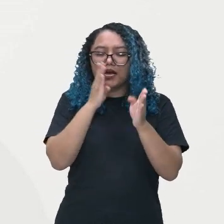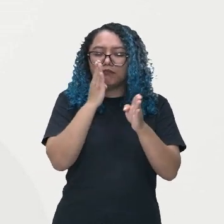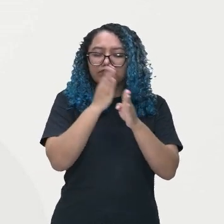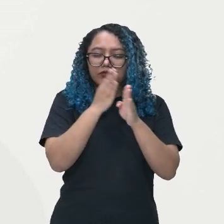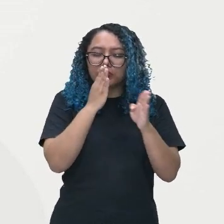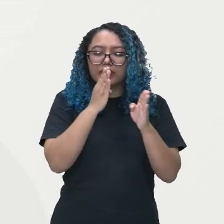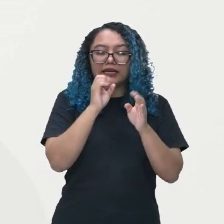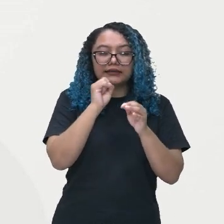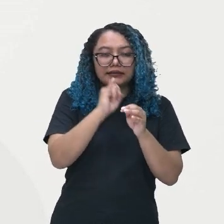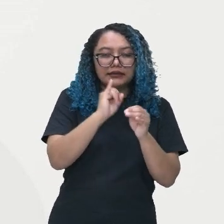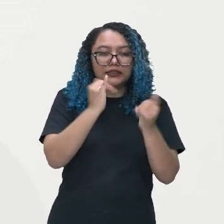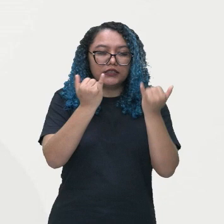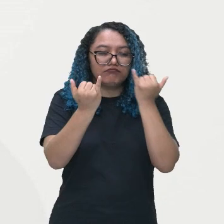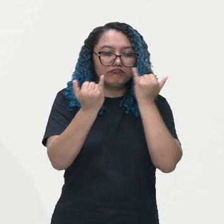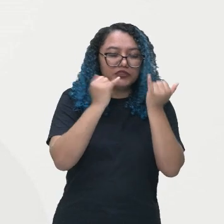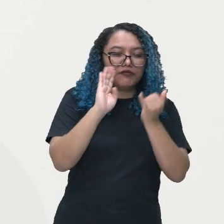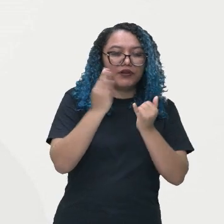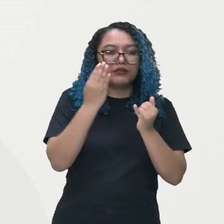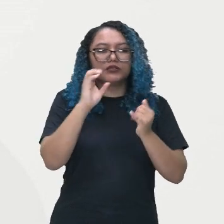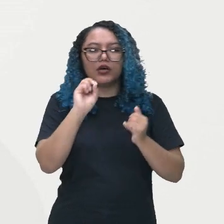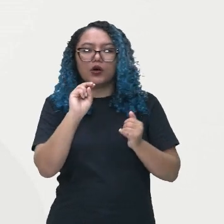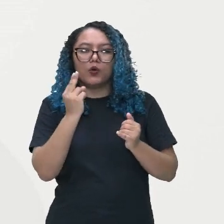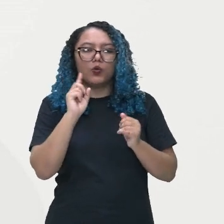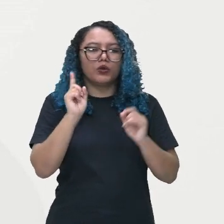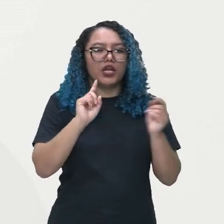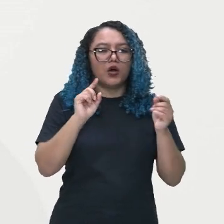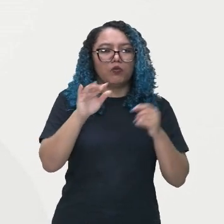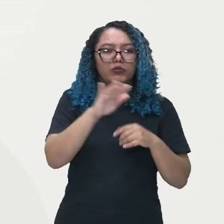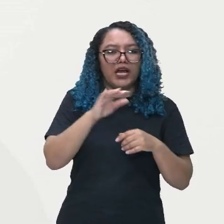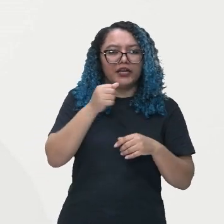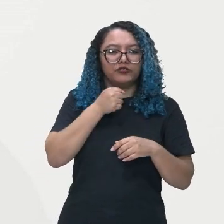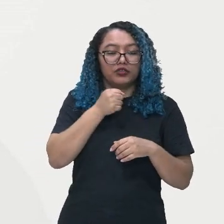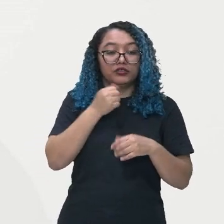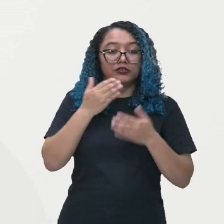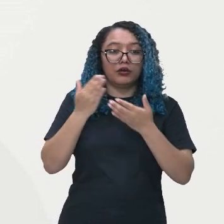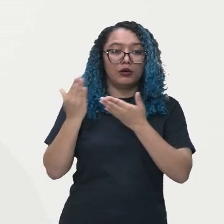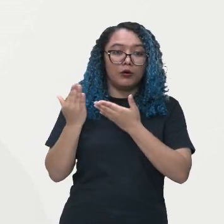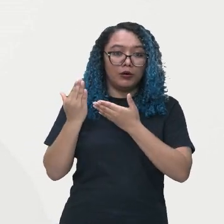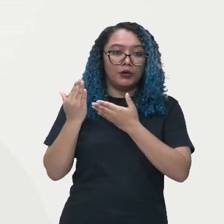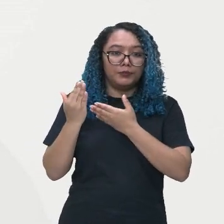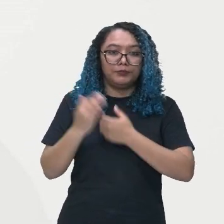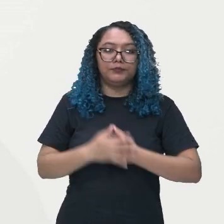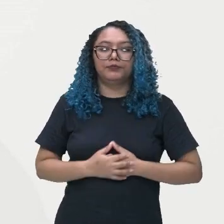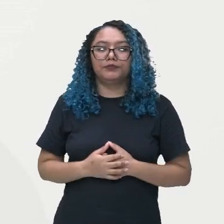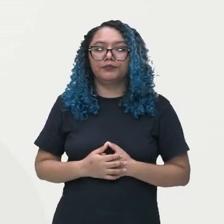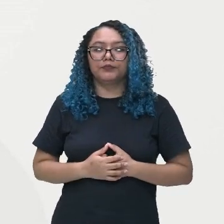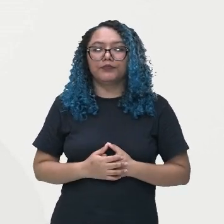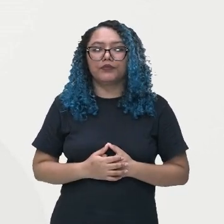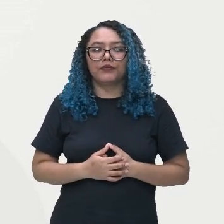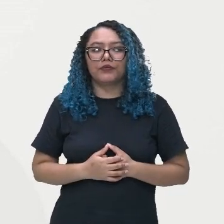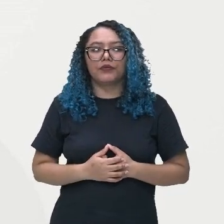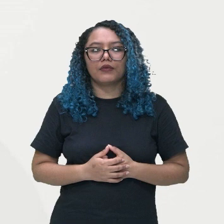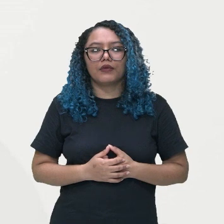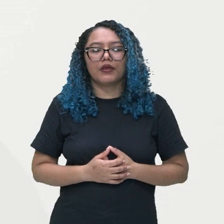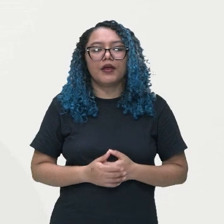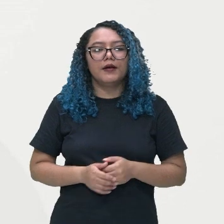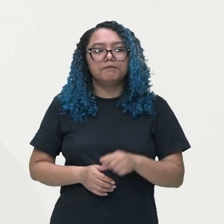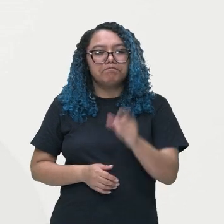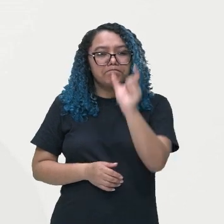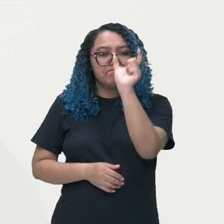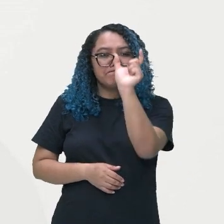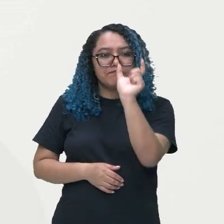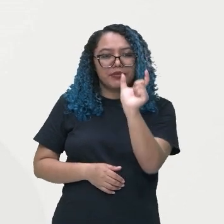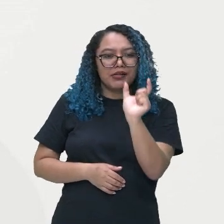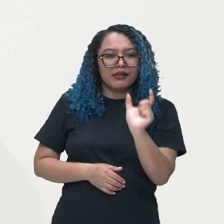no meio jornalístico, tá bom? Primeiro, structure elements. O que é isso? O que são